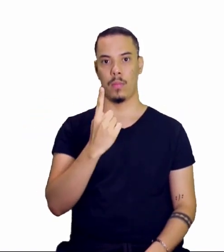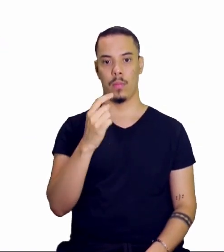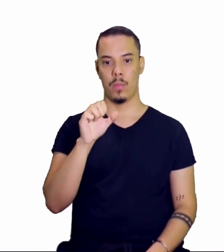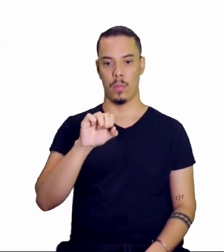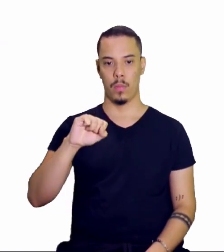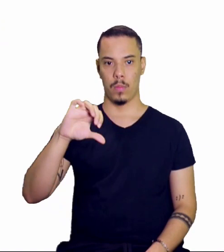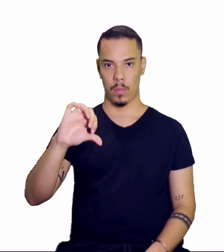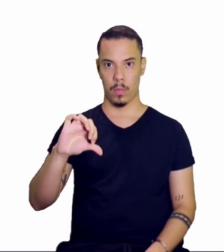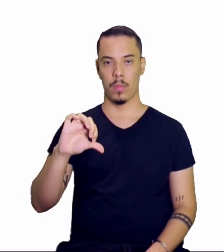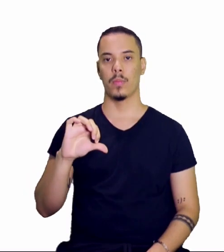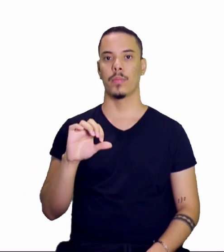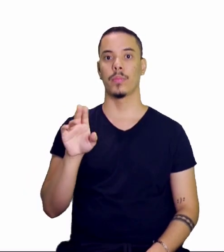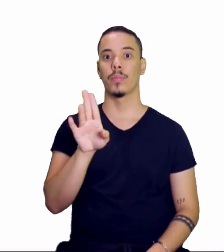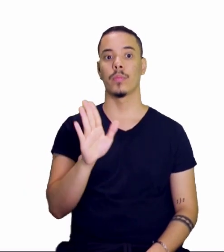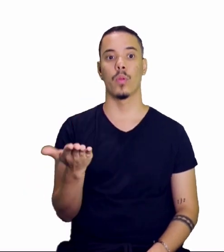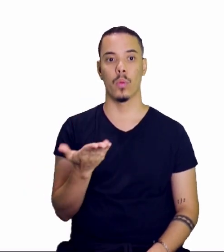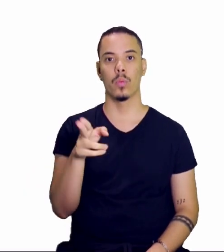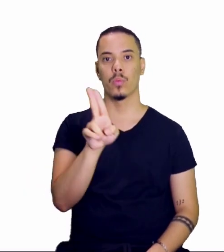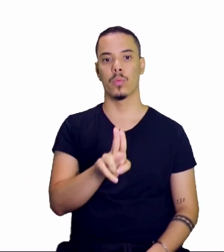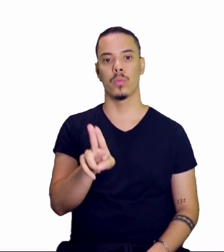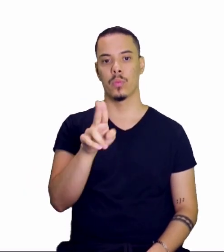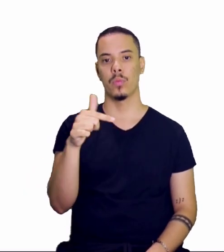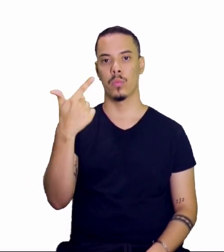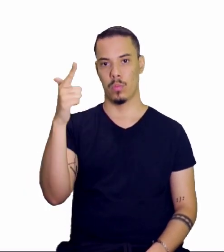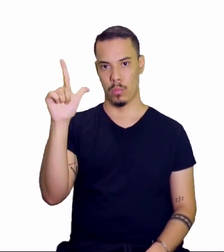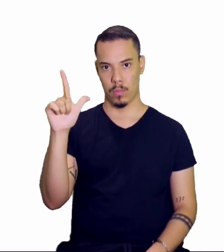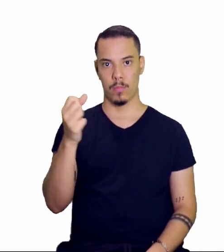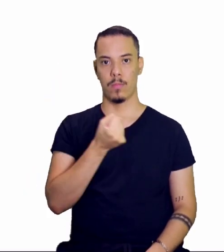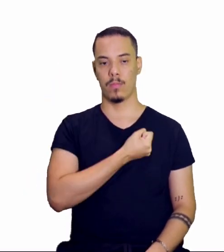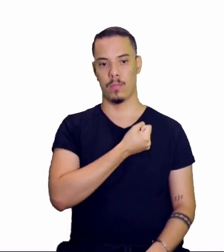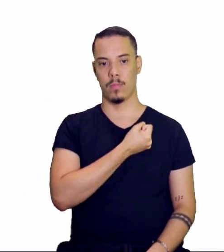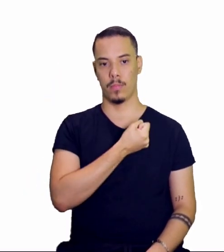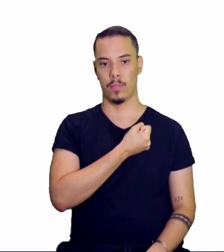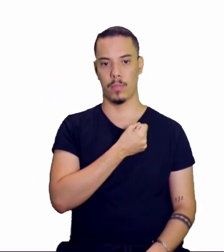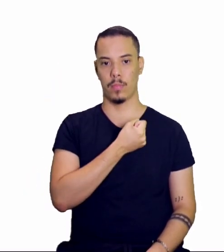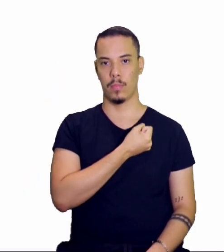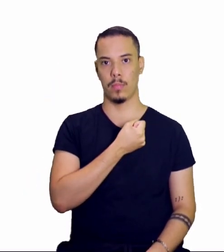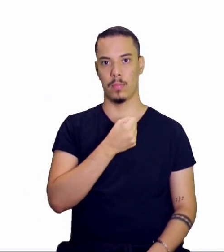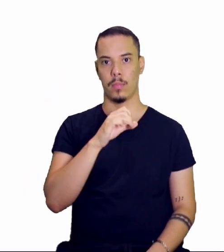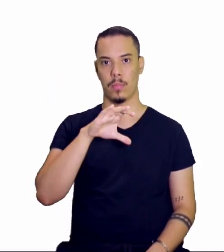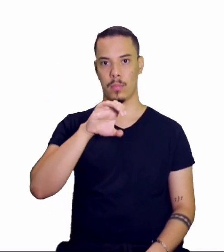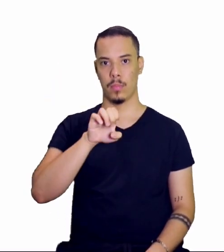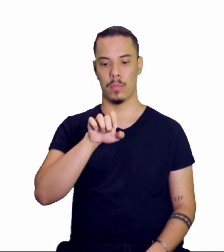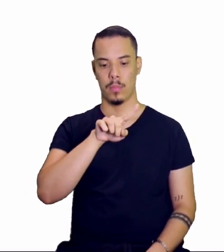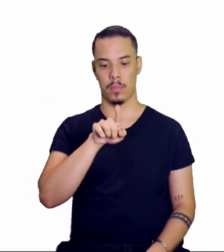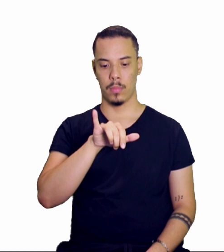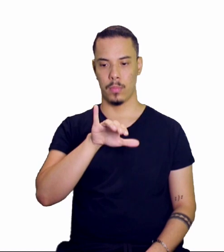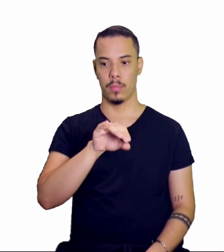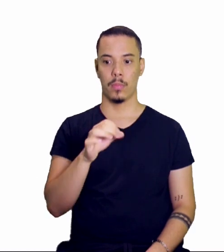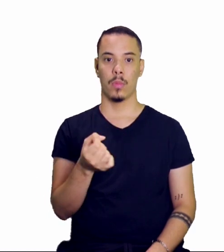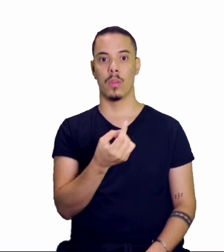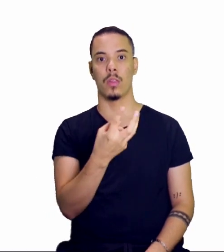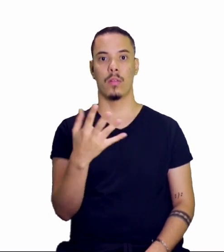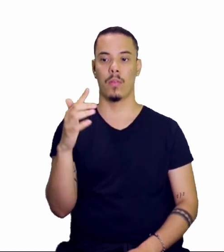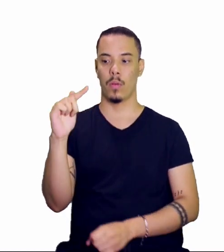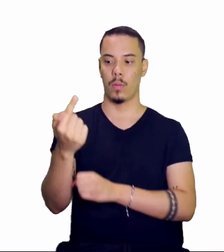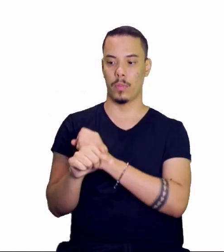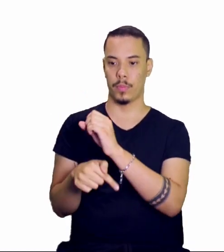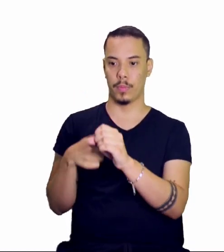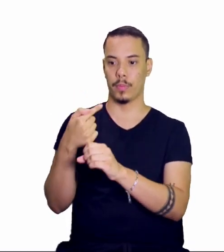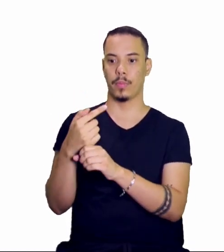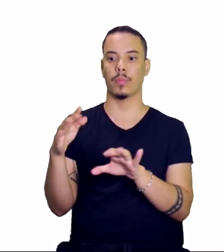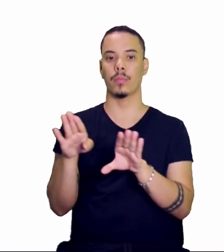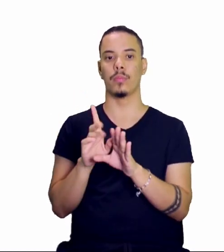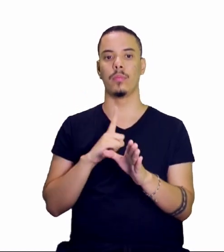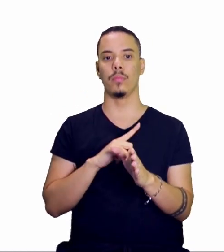mais aqui o que Hoje nós utiliza temos. o Césio, né? A medida do Césio, quantas vezes o átomo, então, e ele erra aí